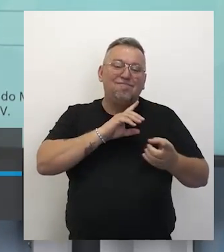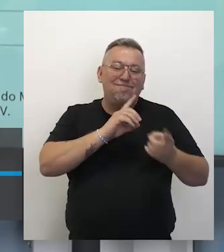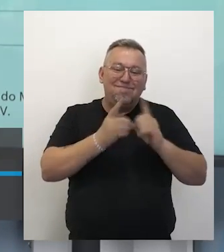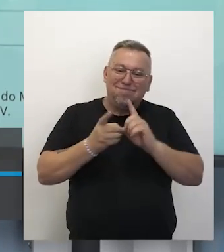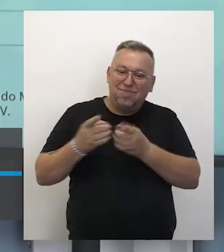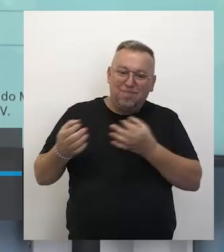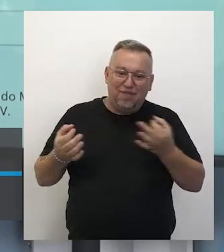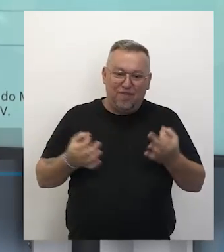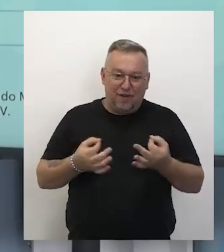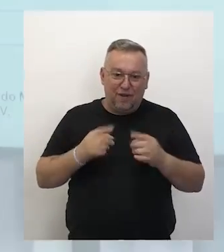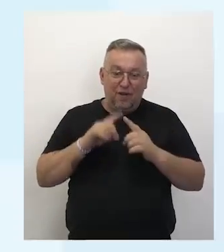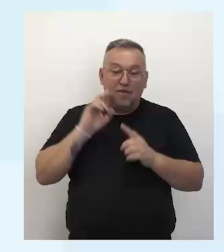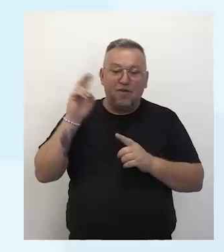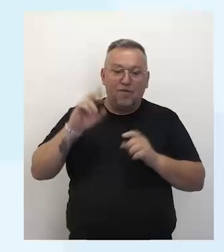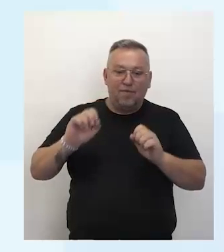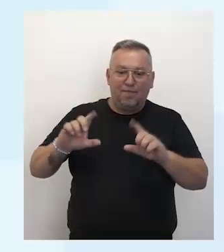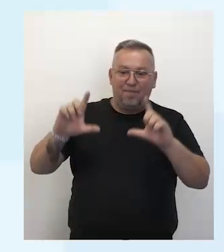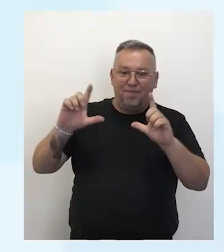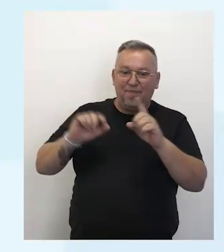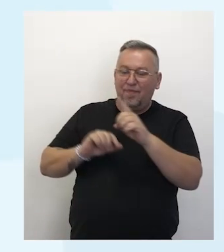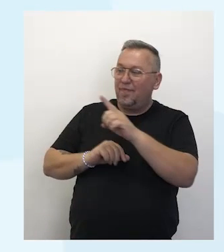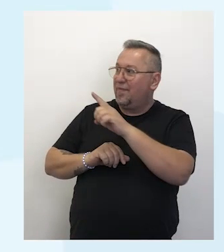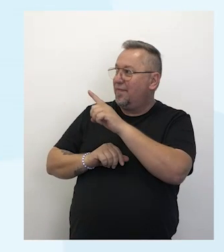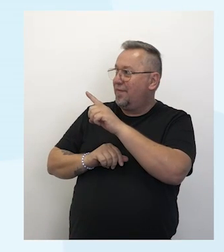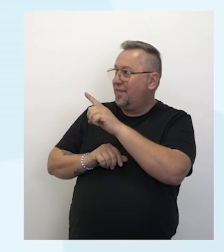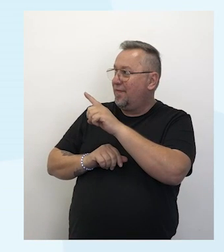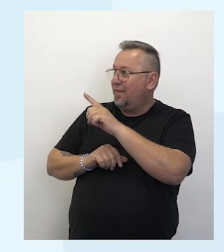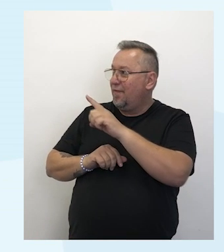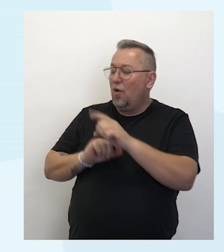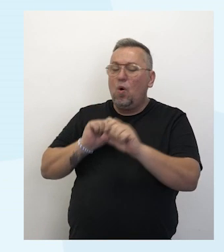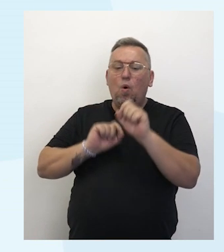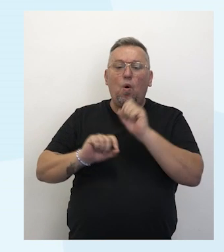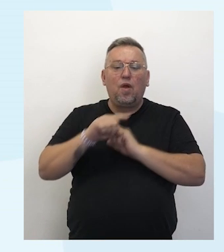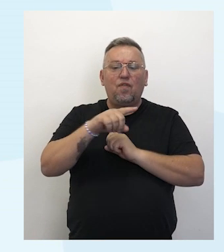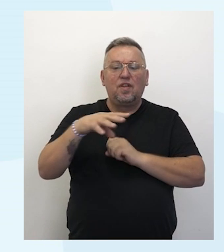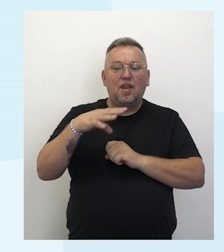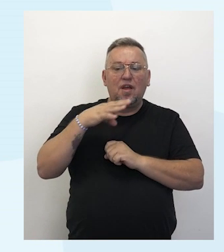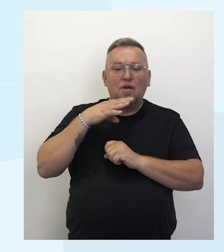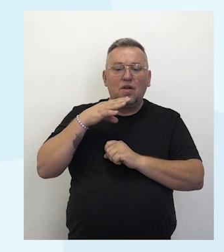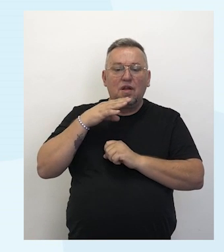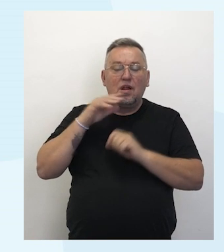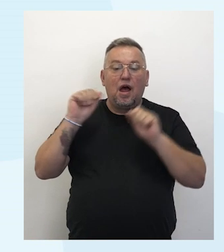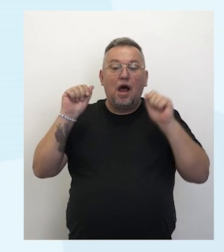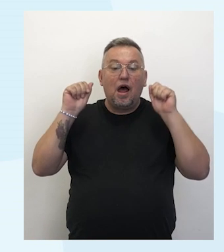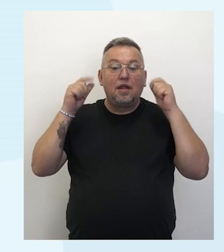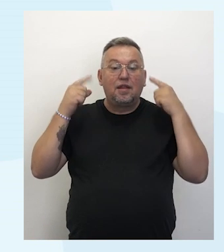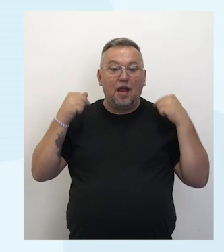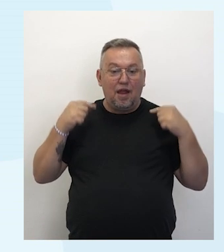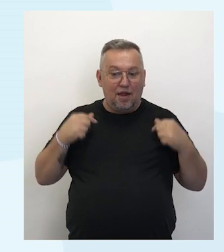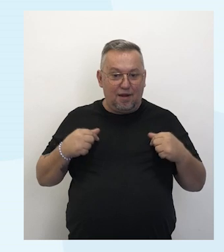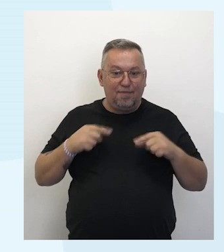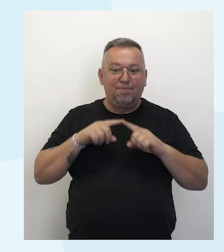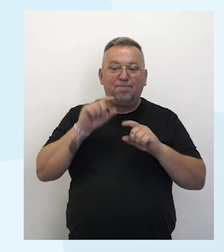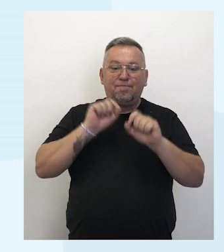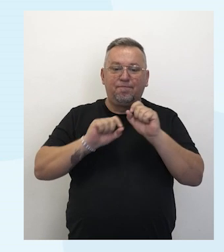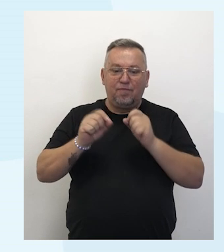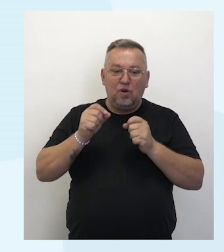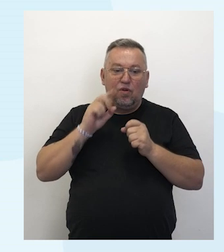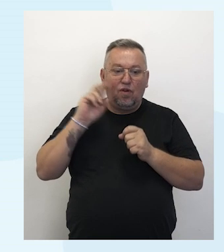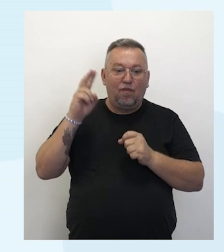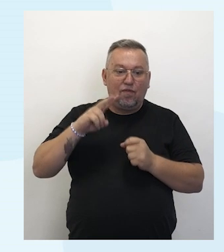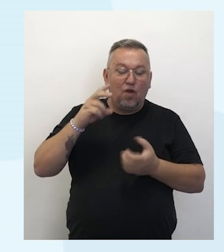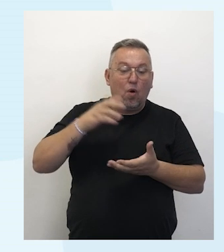começar assim, ó, na tela para vocês, dá uma olhadinha. O que você conhece sobre os astecas? Então, deixei para vocês aí o mapa, né,